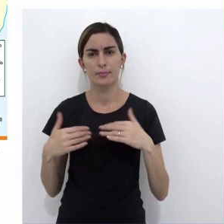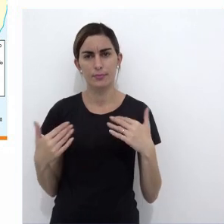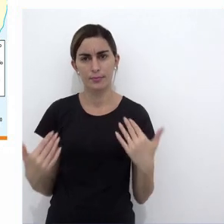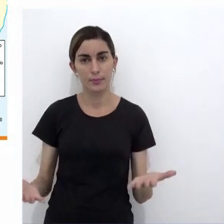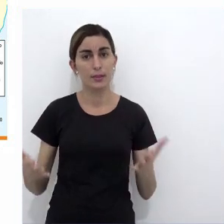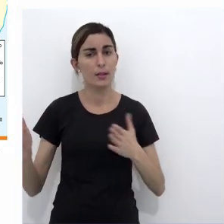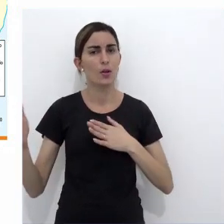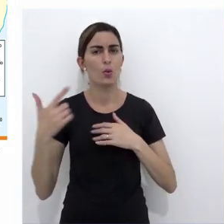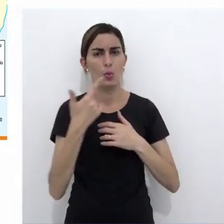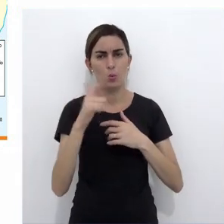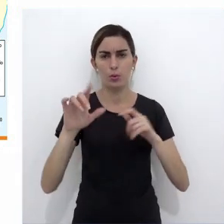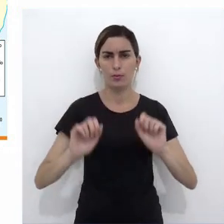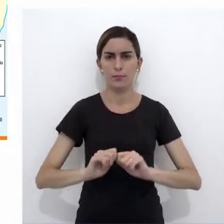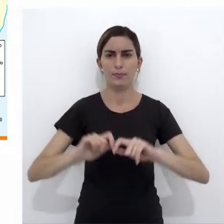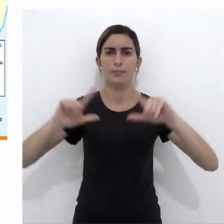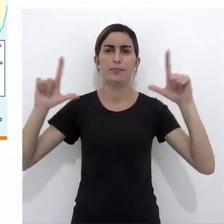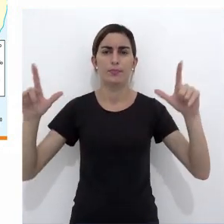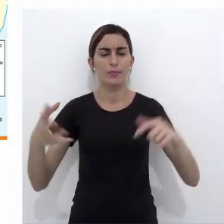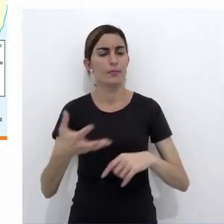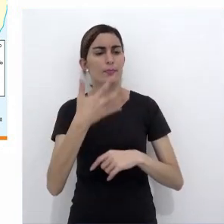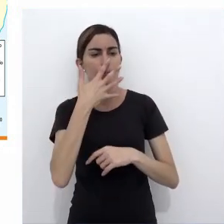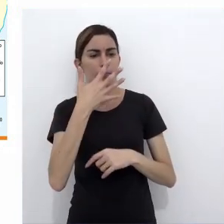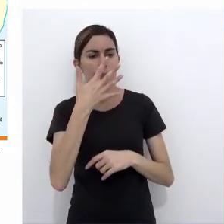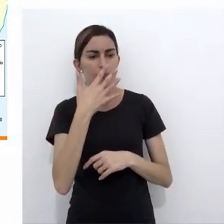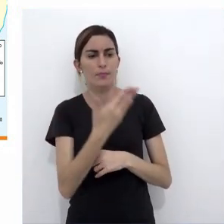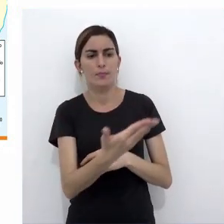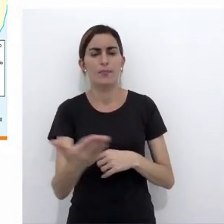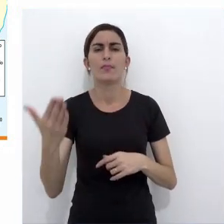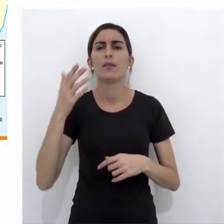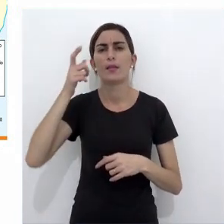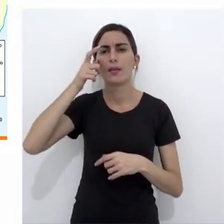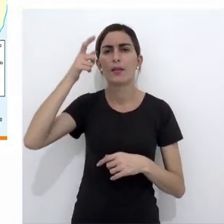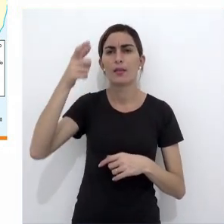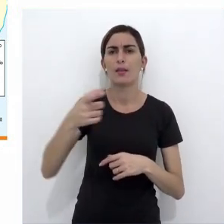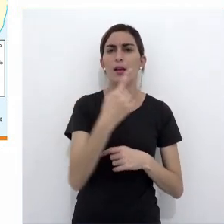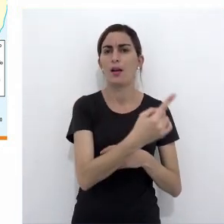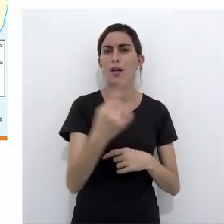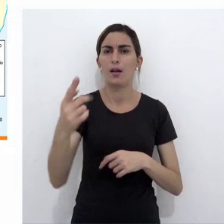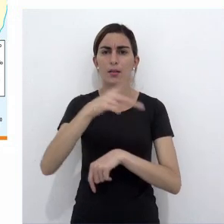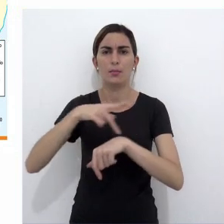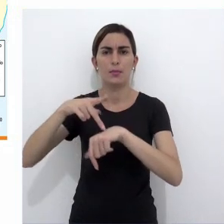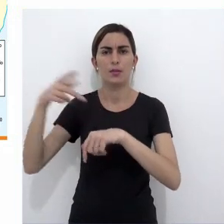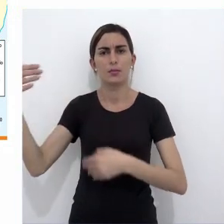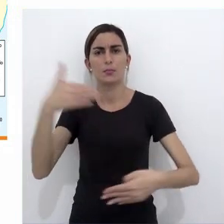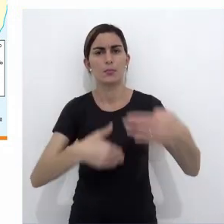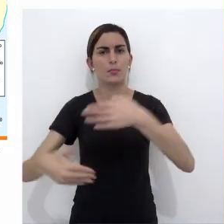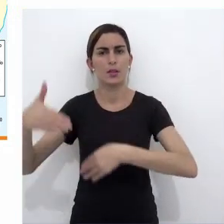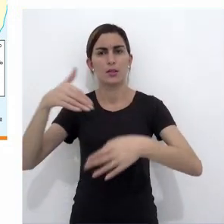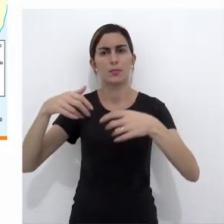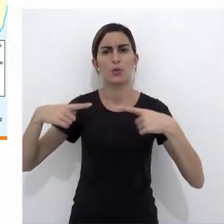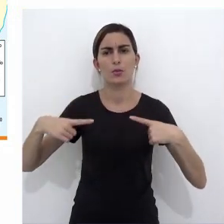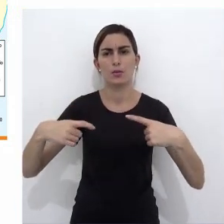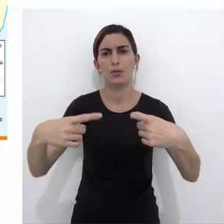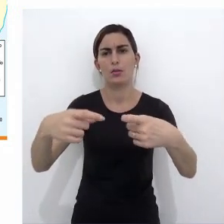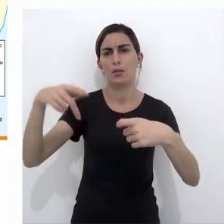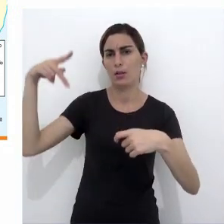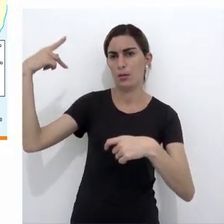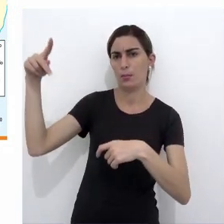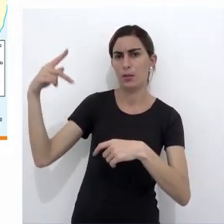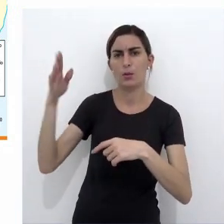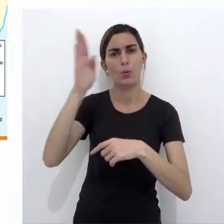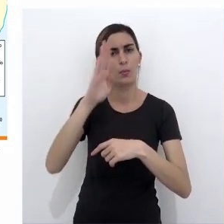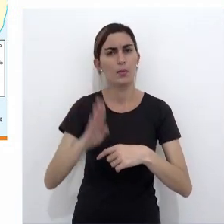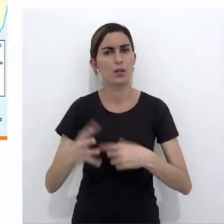Nesse outro slide, você pode observar quais eram os interesses de cada país que participou da Guerra do Paraguai. Então, o Brasil